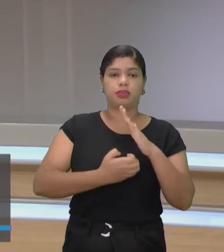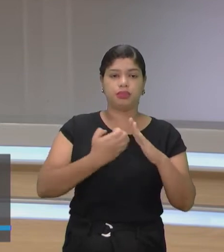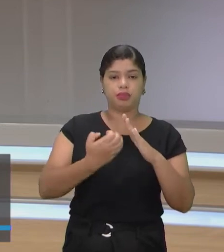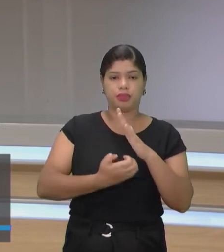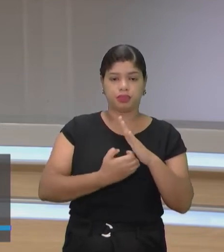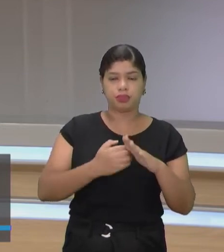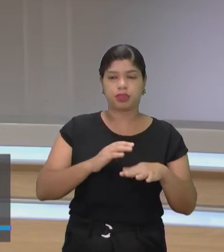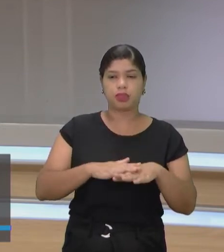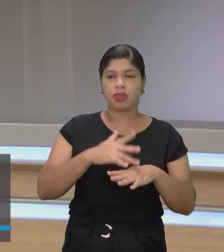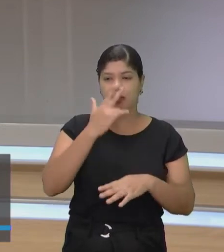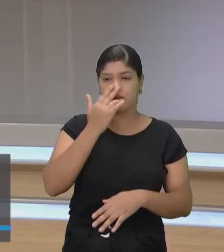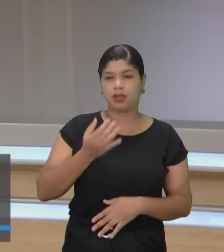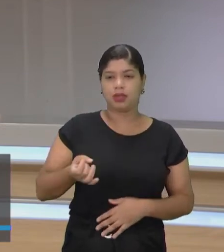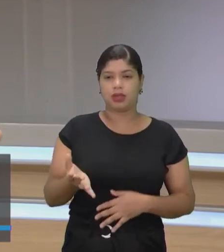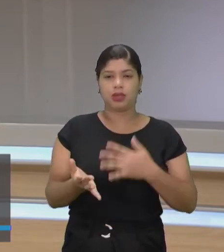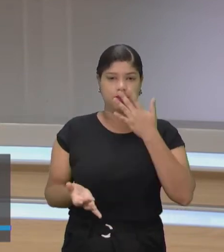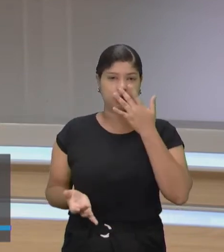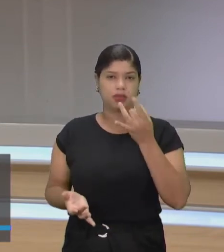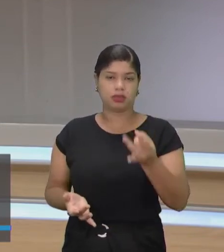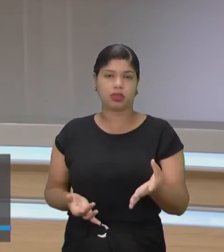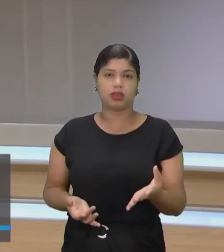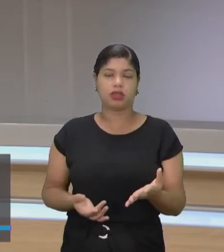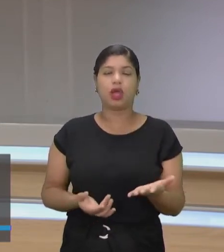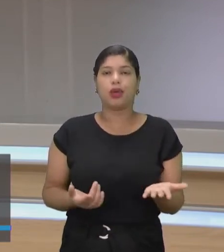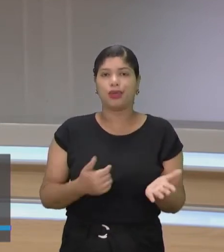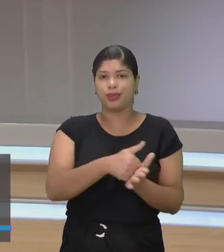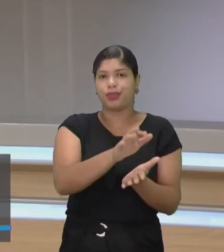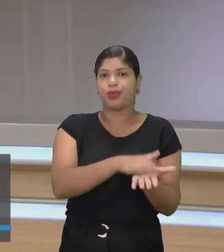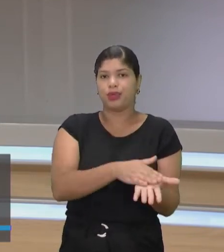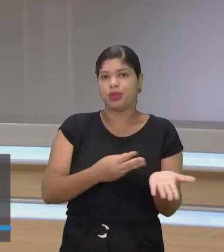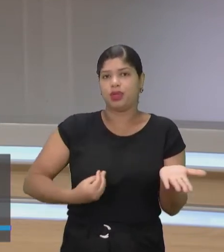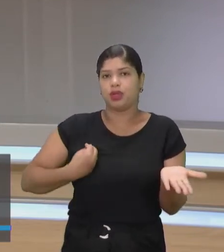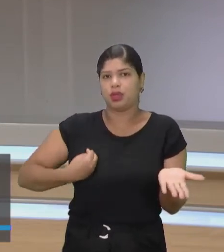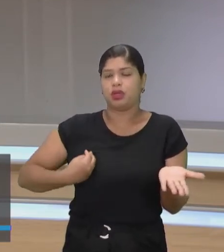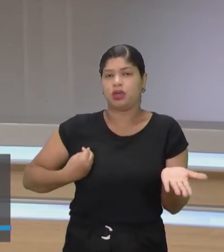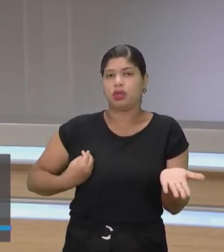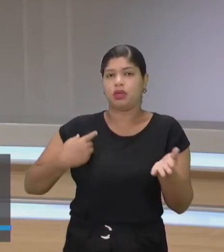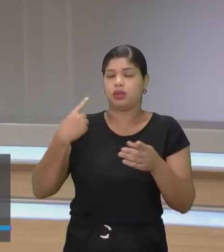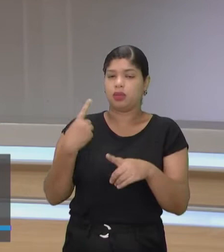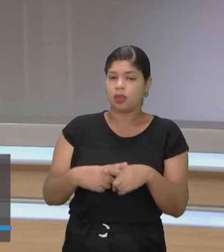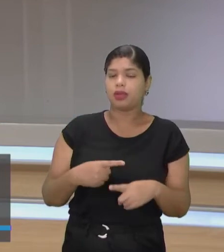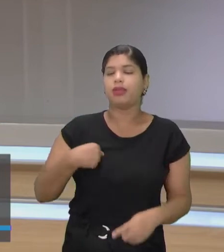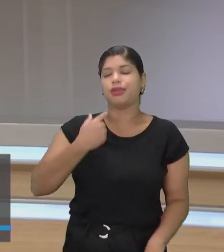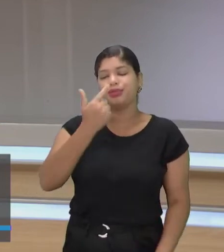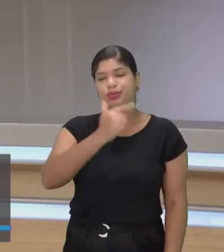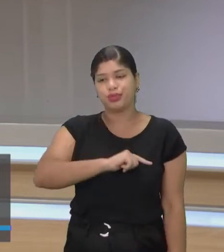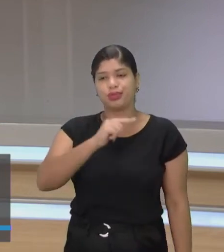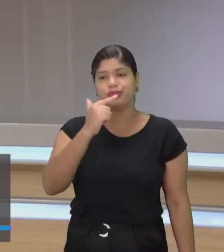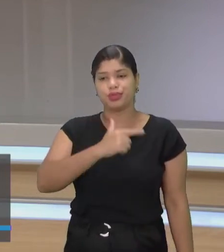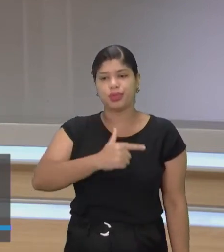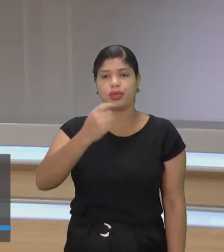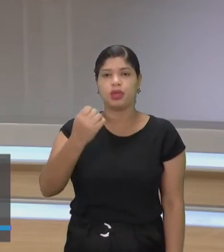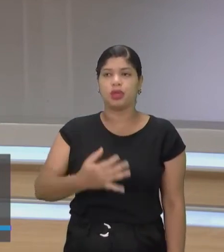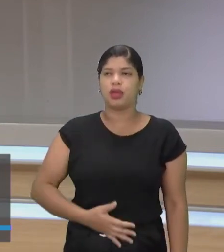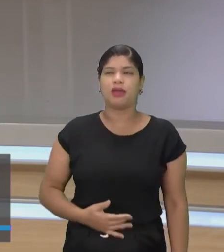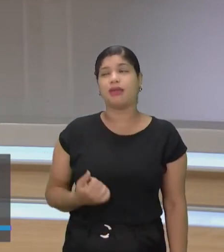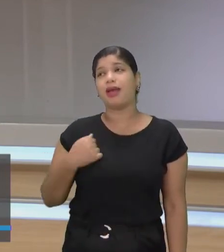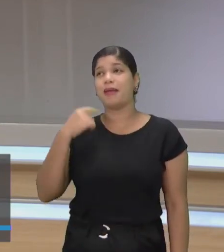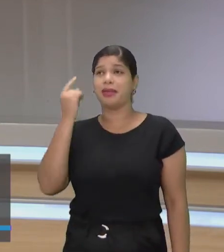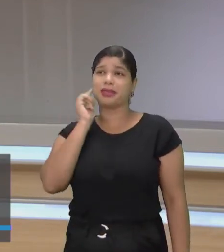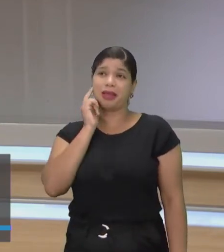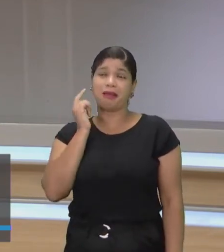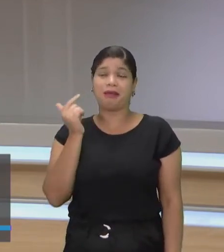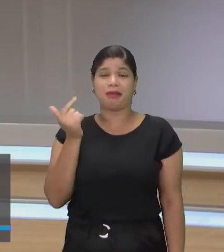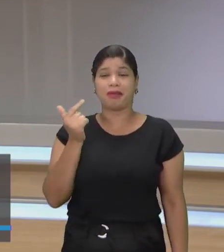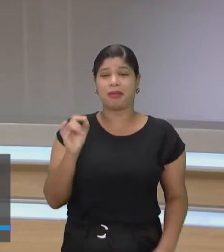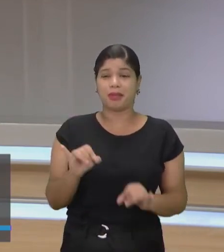descarte irregular, devem ser multadas, porque já é algo que a gente está batendo na tecla, não é para achar graça ou qualquer coisa, tem que